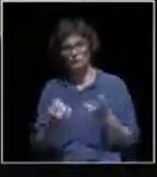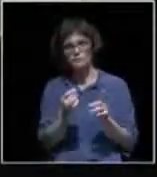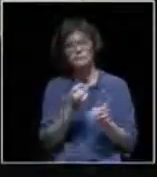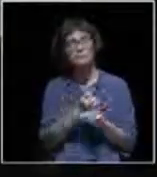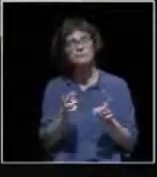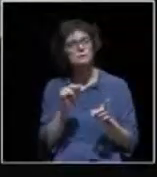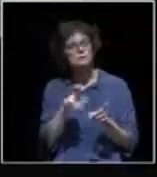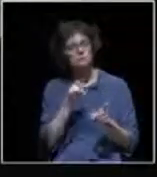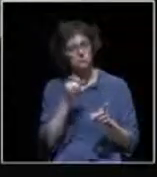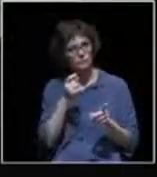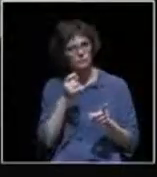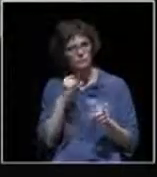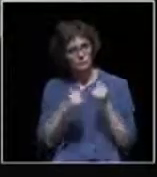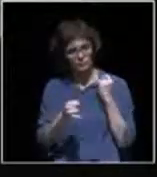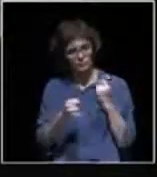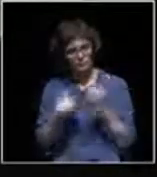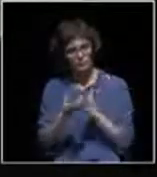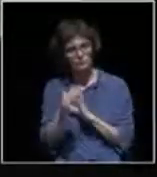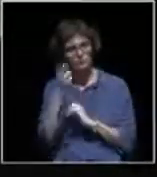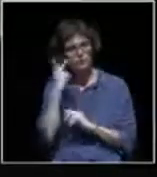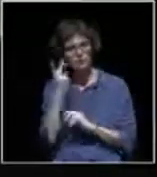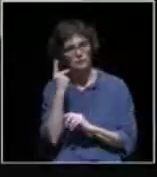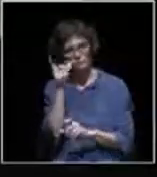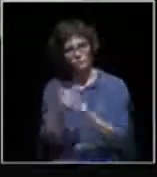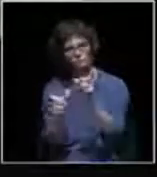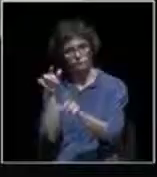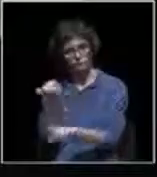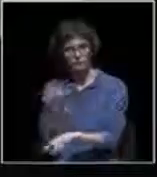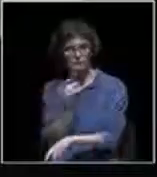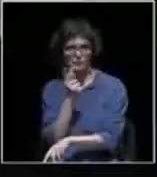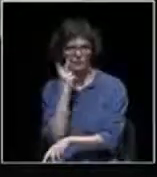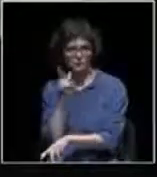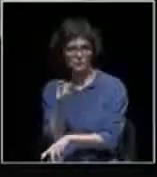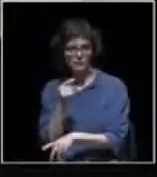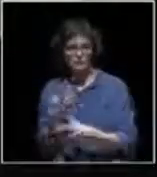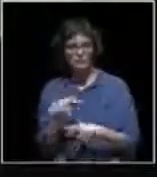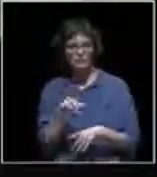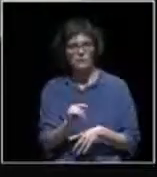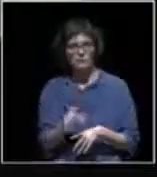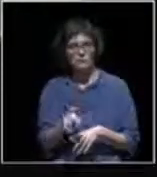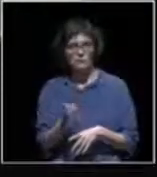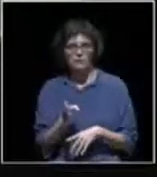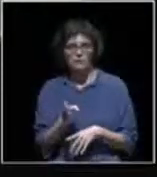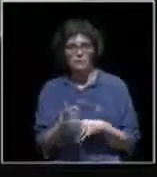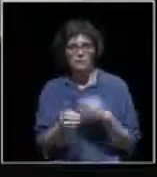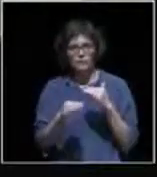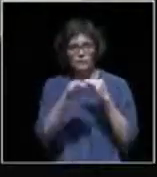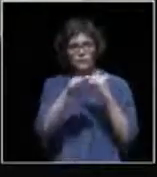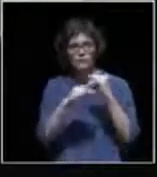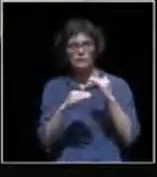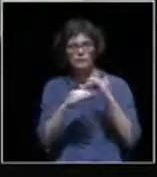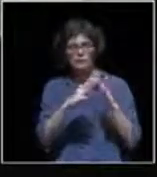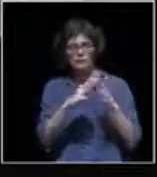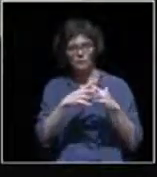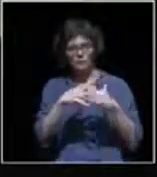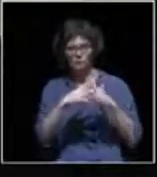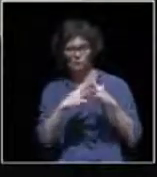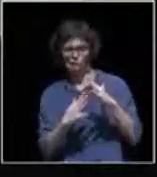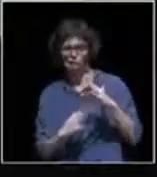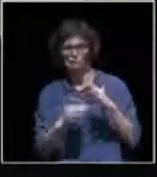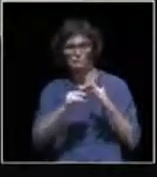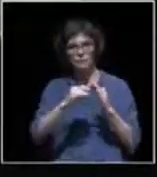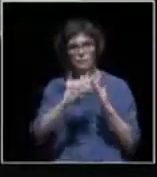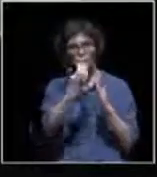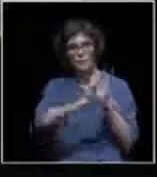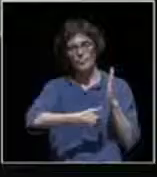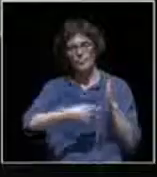que podem colocar em perigo a vida de moradores e transeuntes. E têm sido denunciados inúmeros casos de instabilidade de encostas, onde se incluem o Mirador de São Pedro